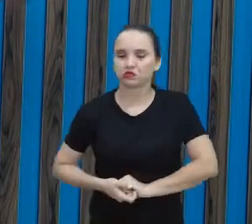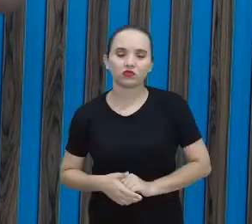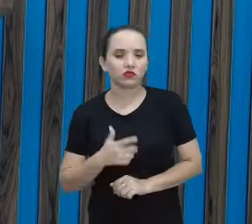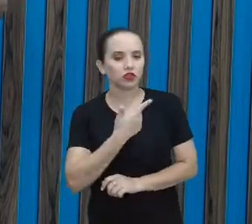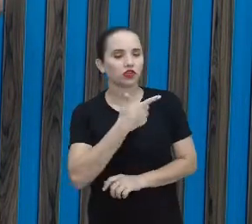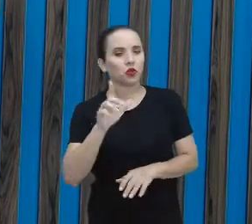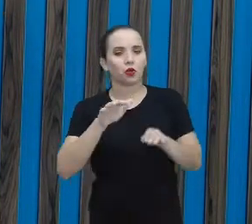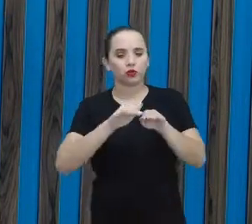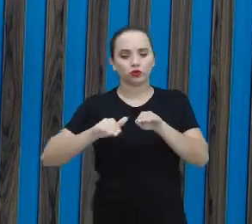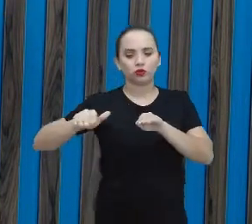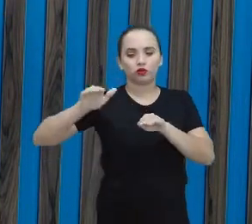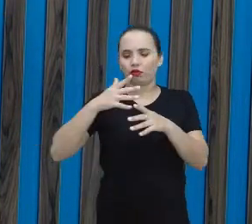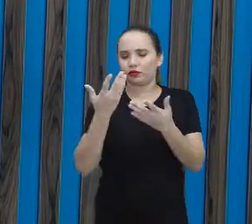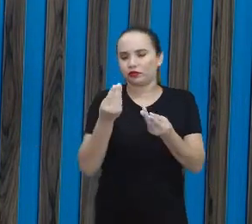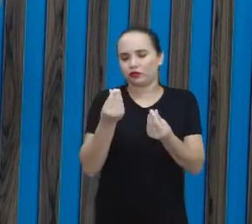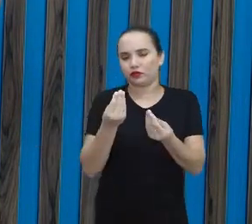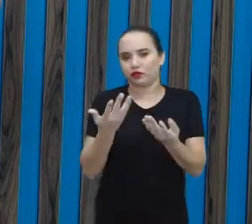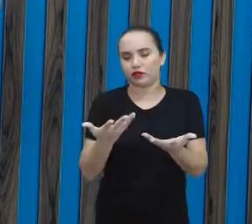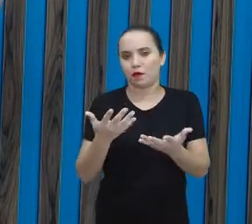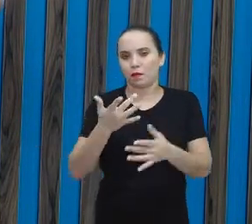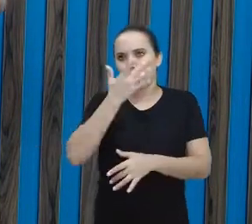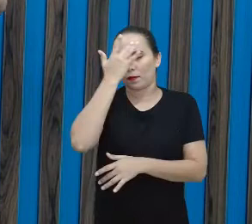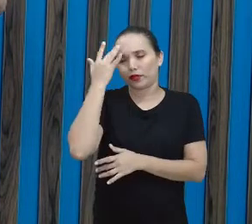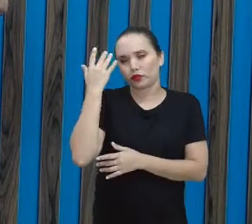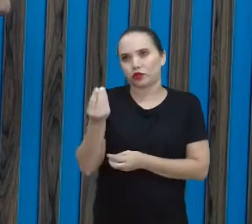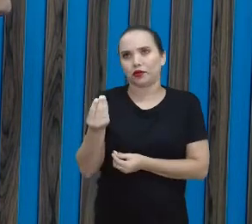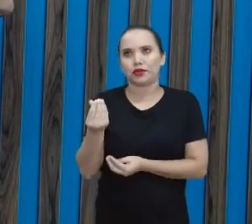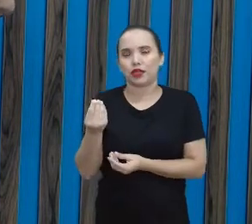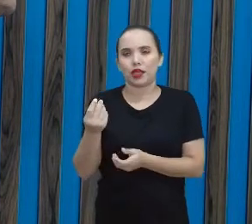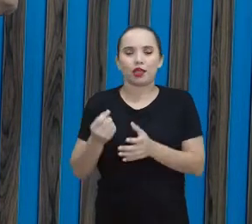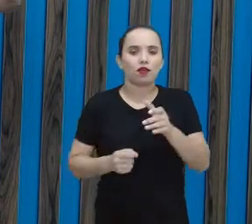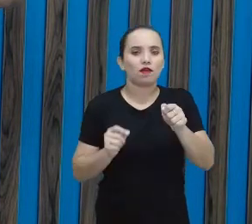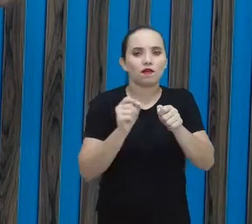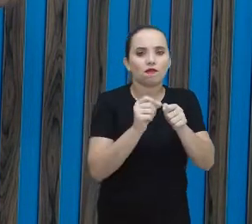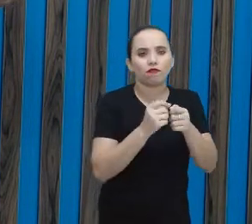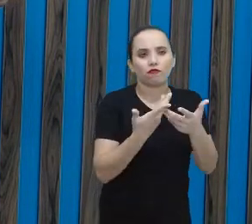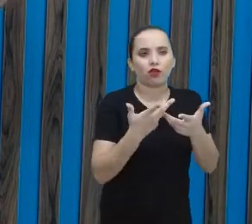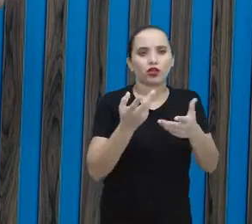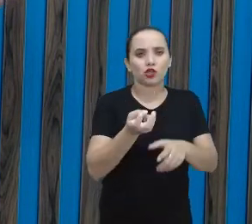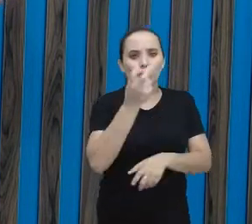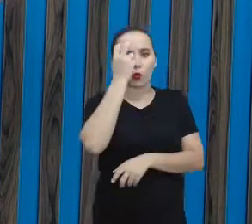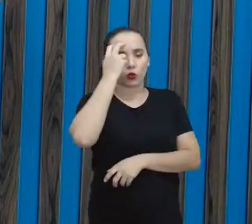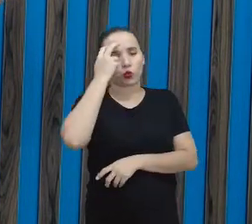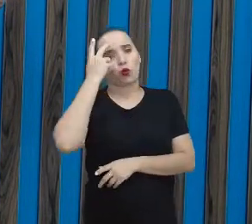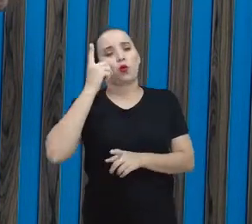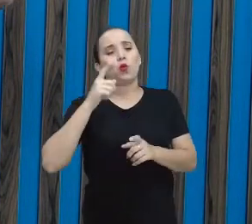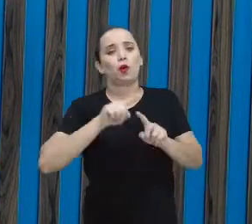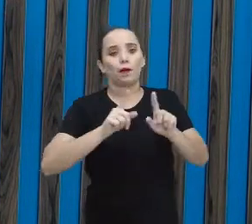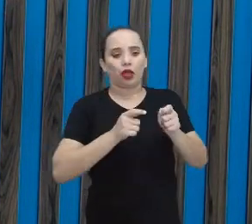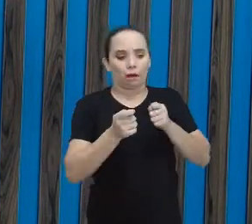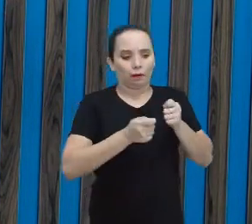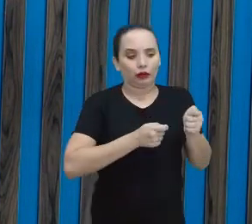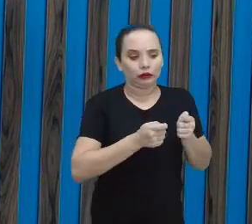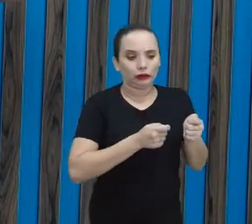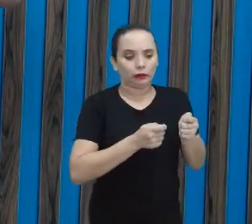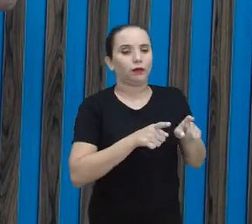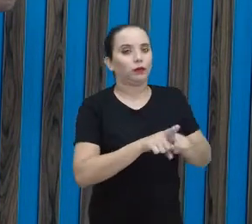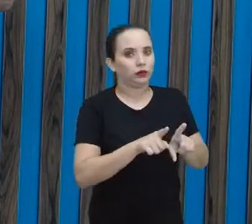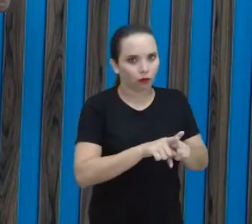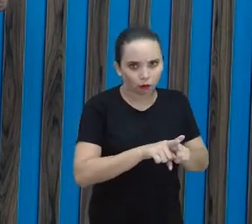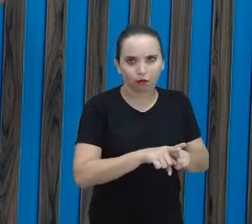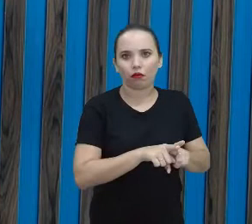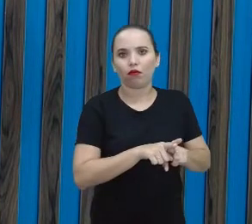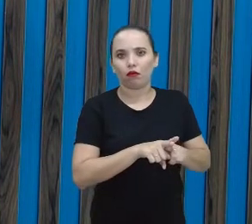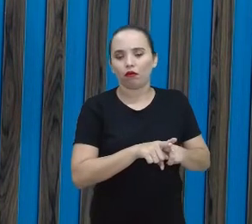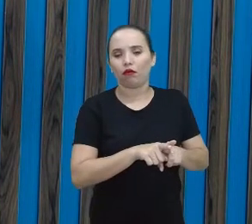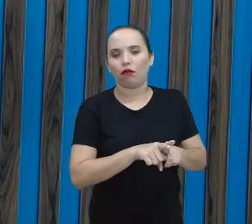né, digamos assim, por aquelas pessoas que produzem cultura e que manipulam, de certa forma, a